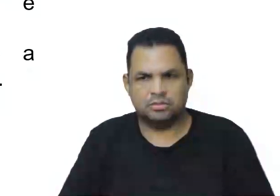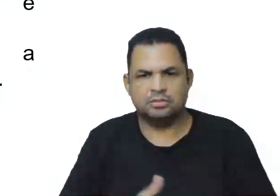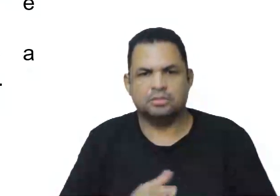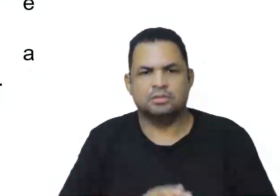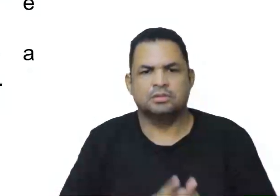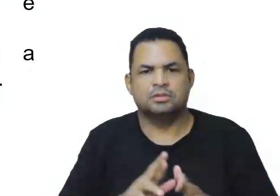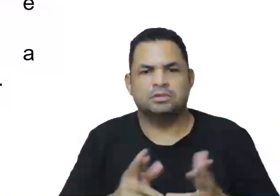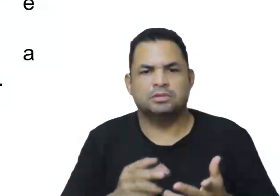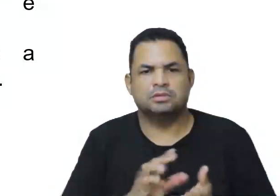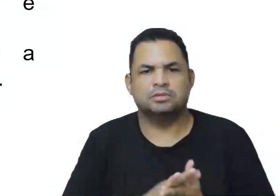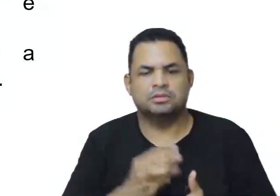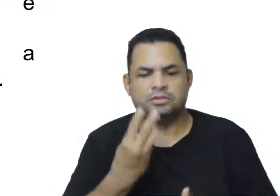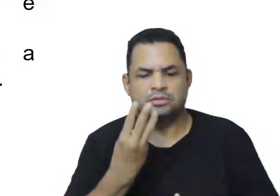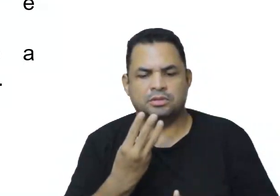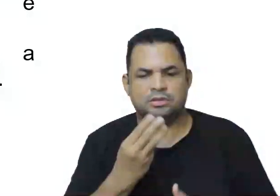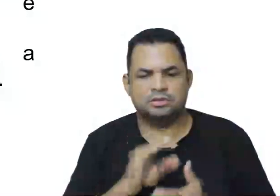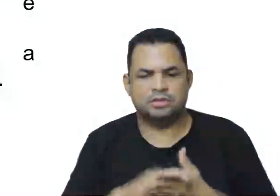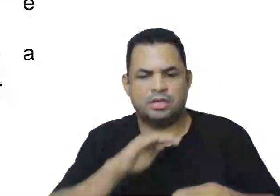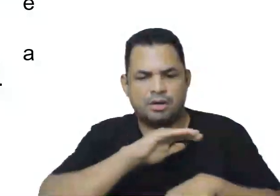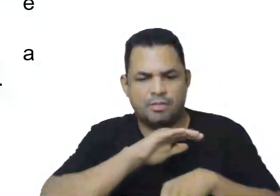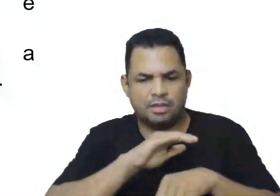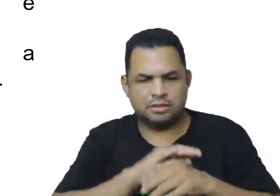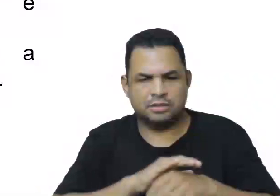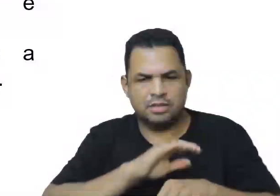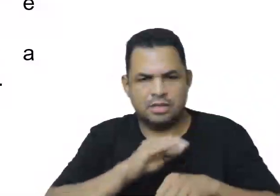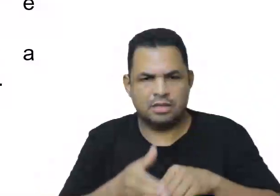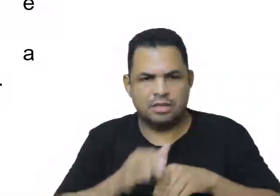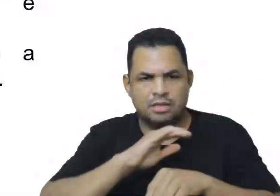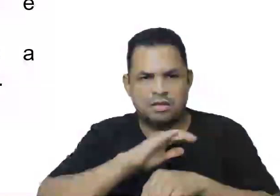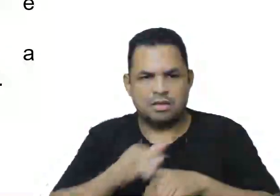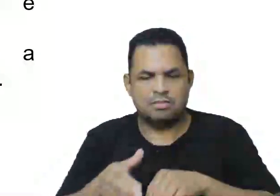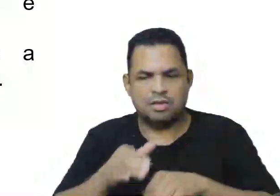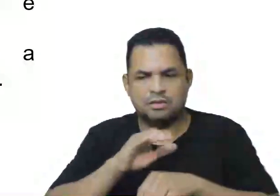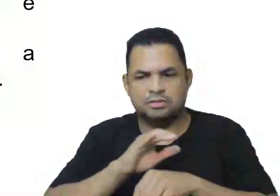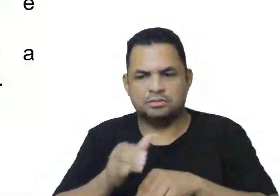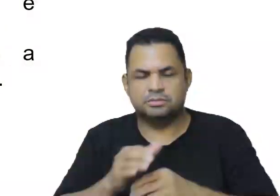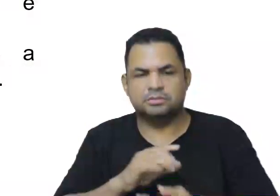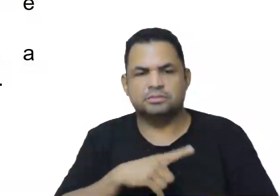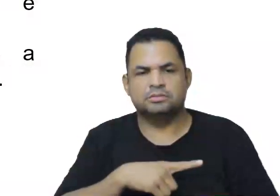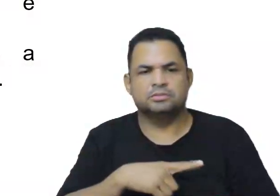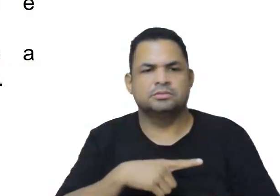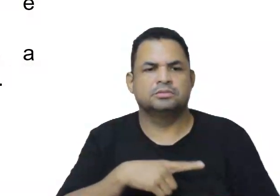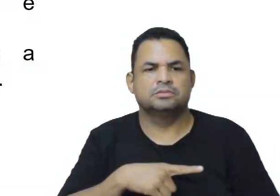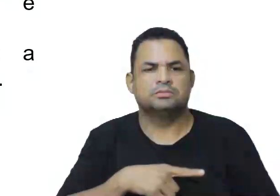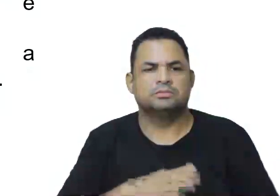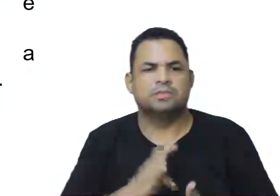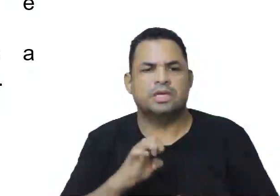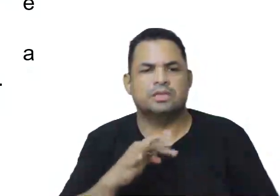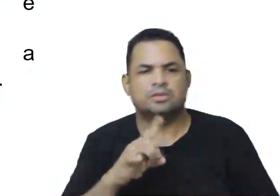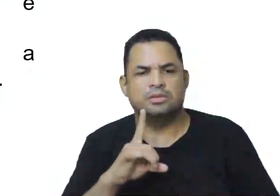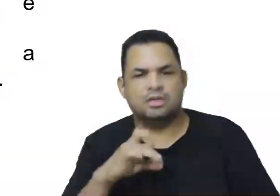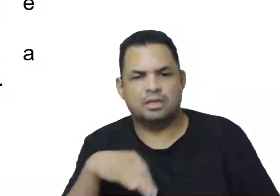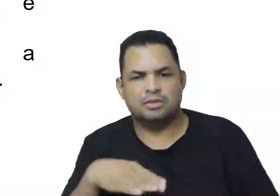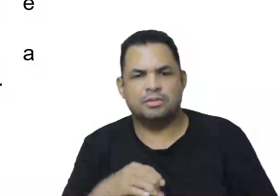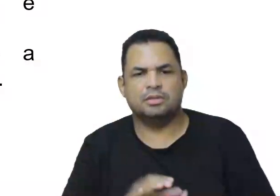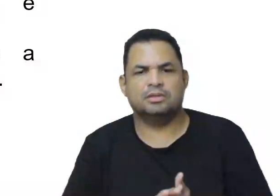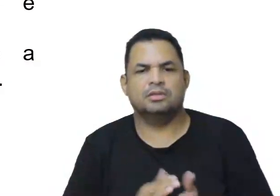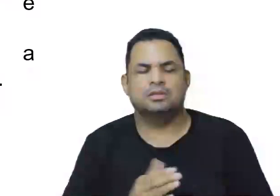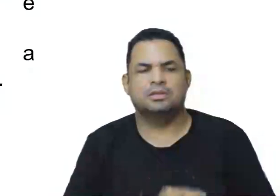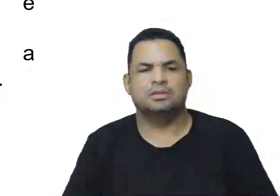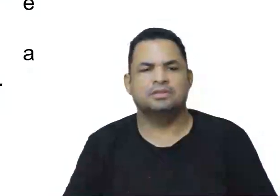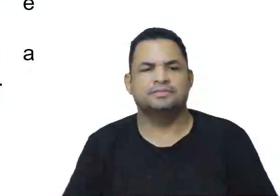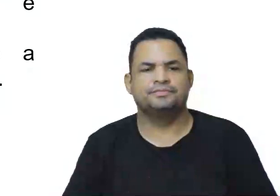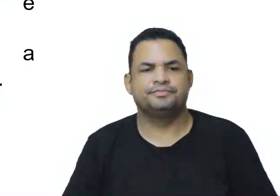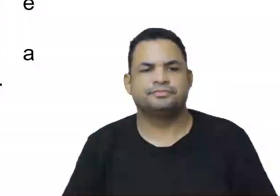a diferenciação em 3 camadas também desse embrião, que é o quê? Ectoderme,